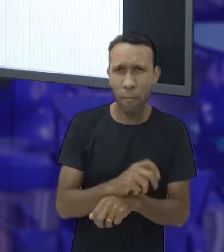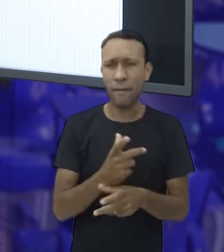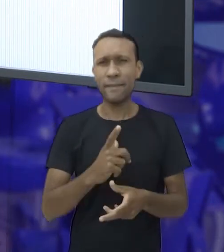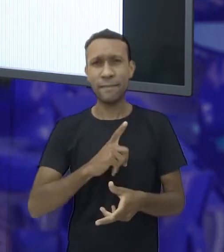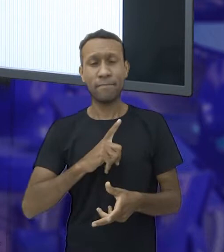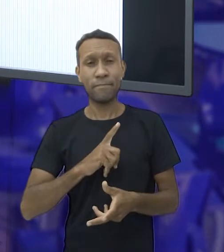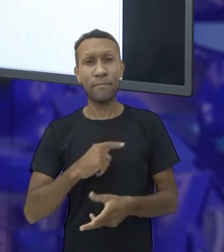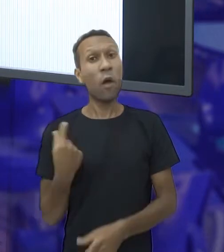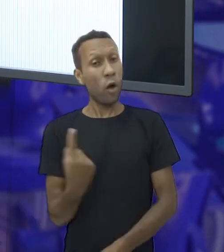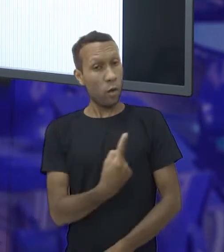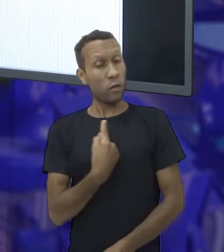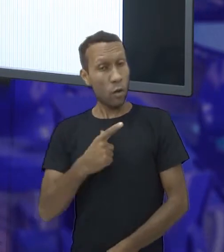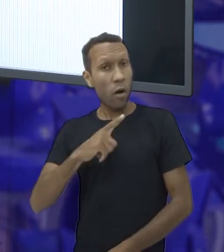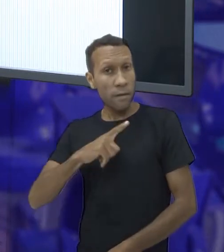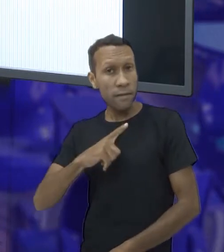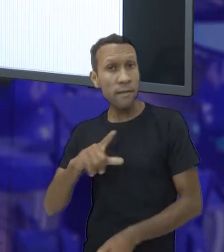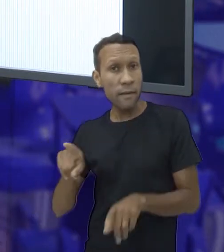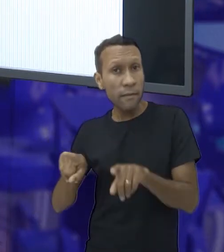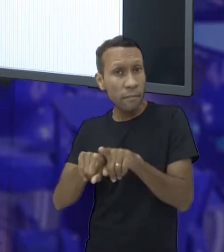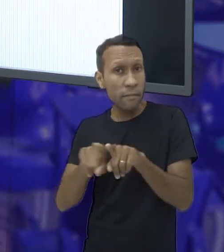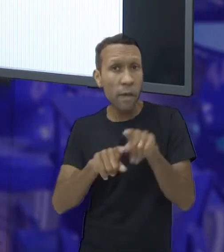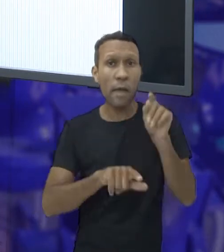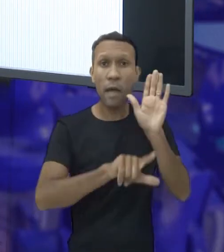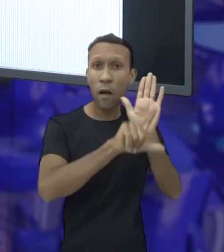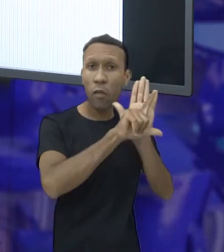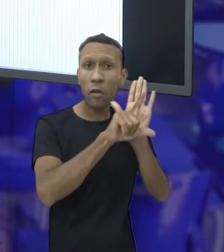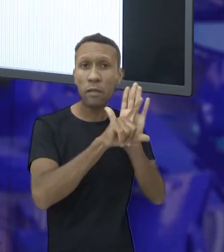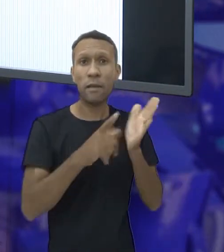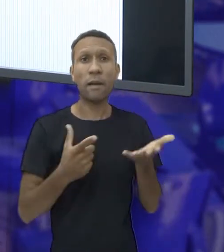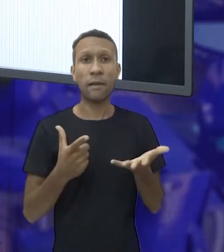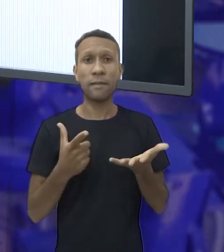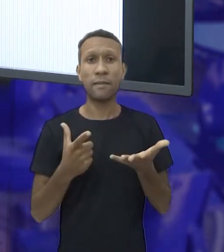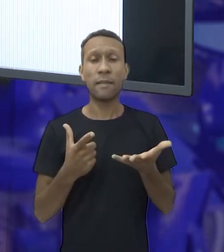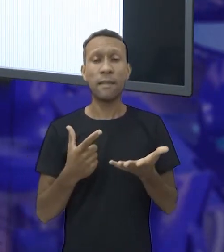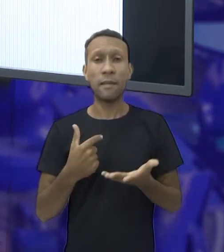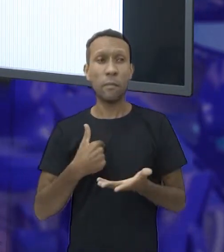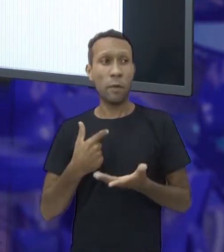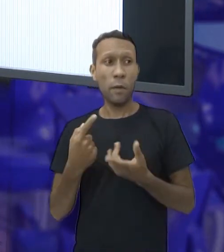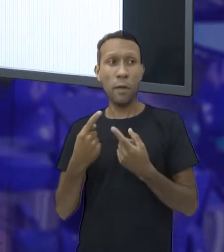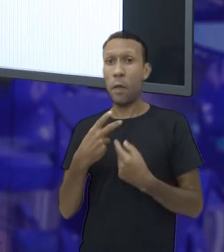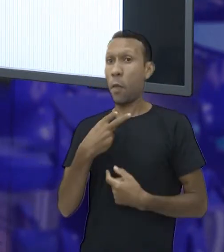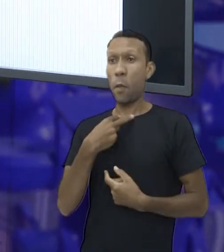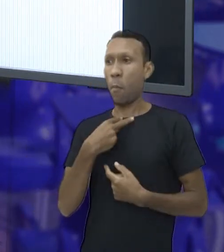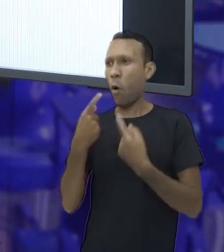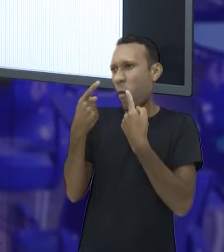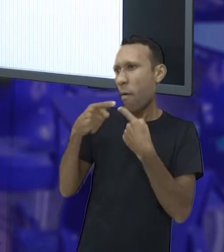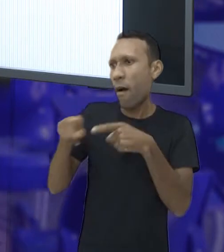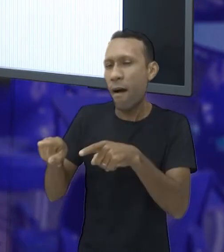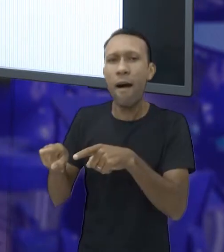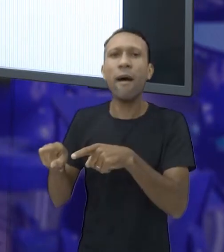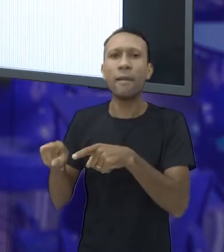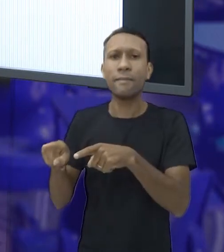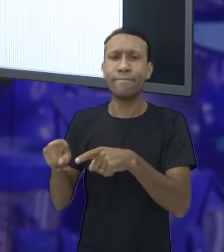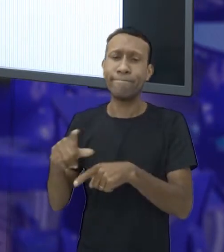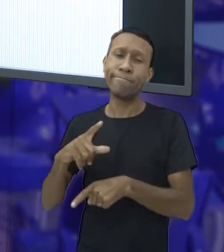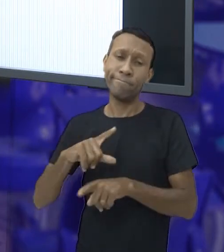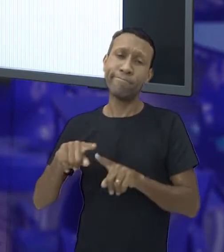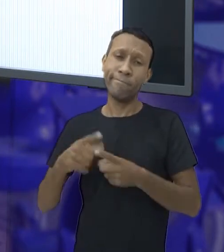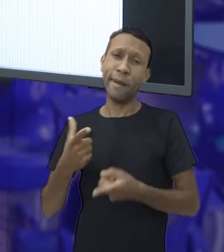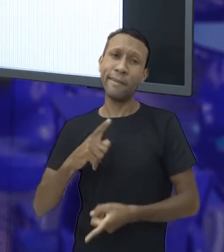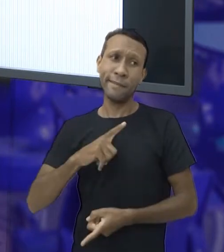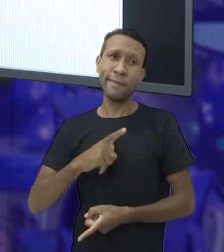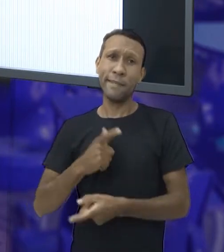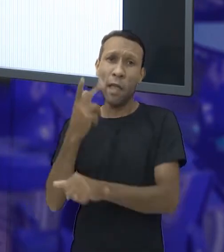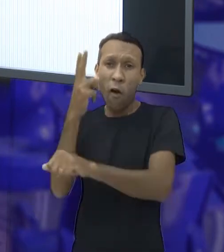as nossas leis. Os seres humanos também não podem agredir os outros seres humanos, mas existem as agressões, né? Então